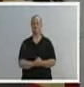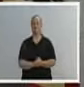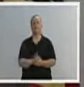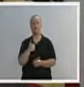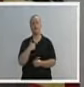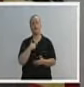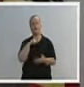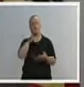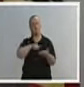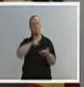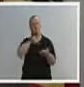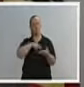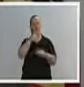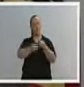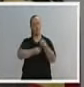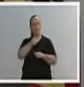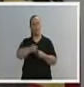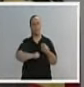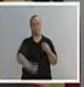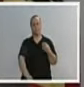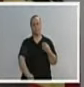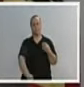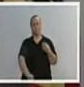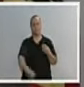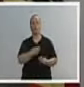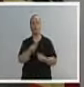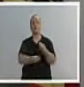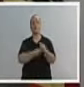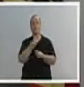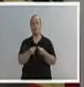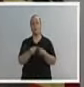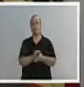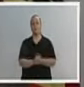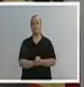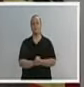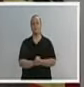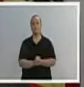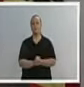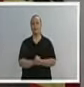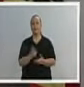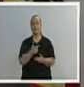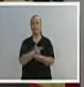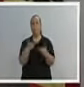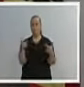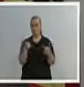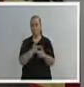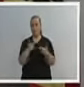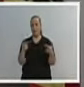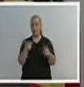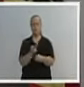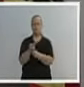vendo como eles abortam essas criancinhas, Becker. Como eles abortam, na maioria dos casos, quando eles procuram essas